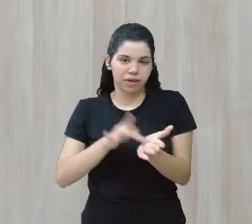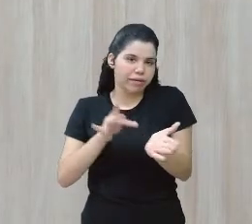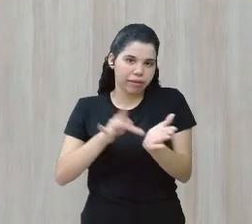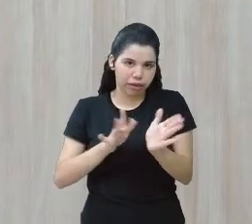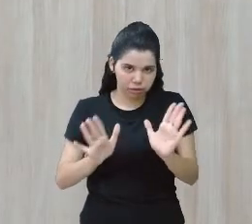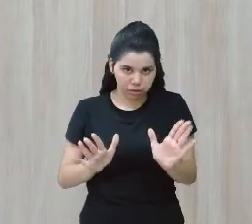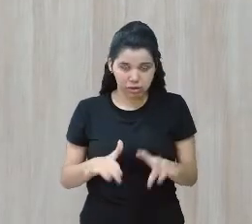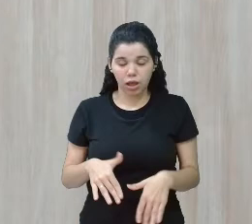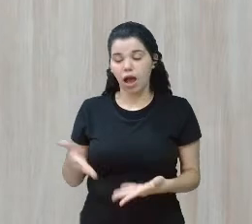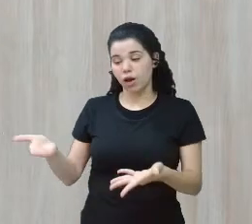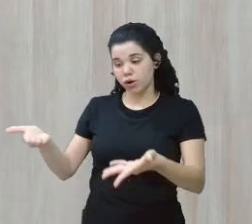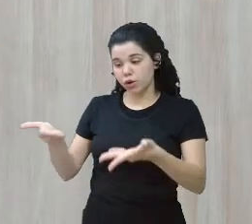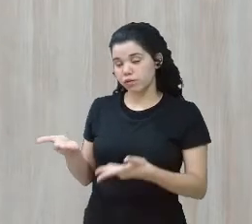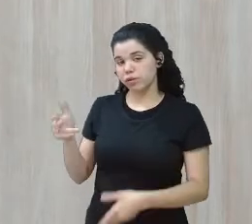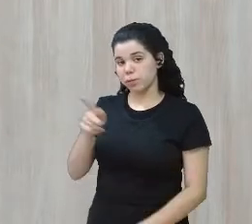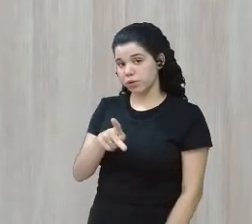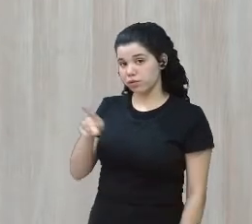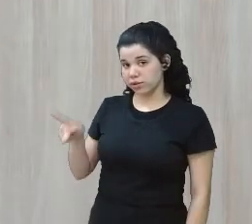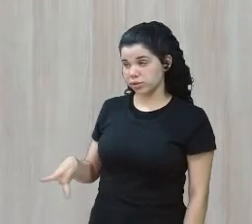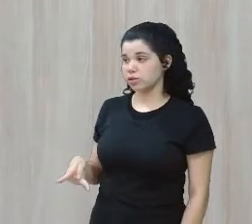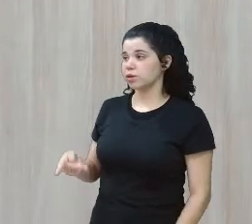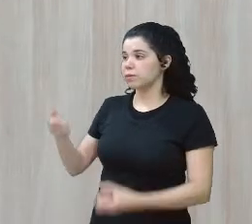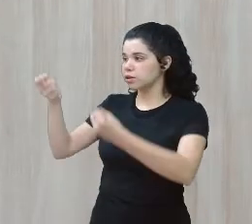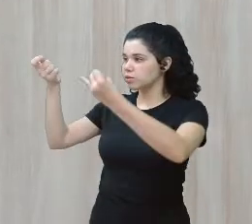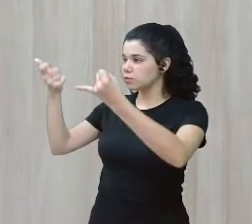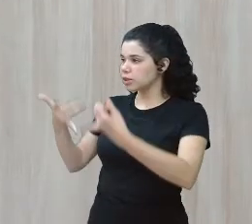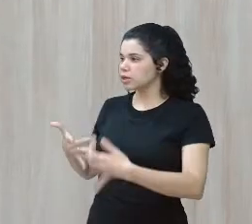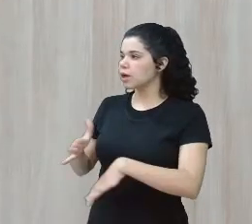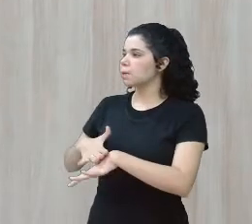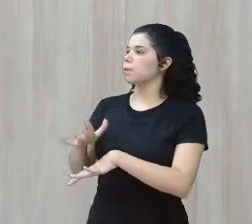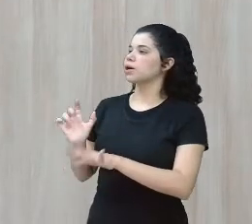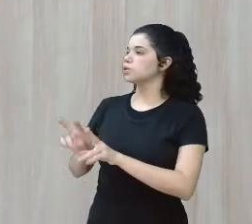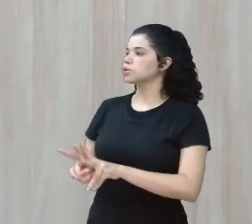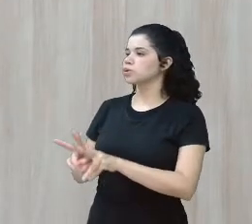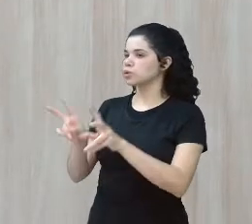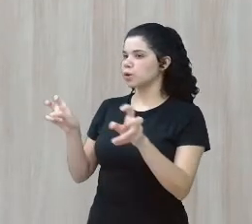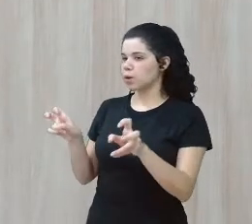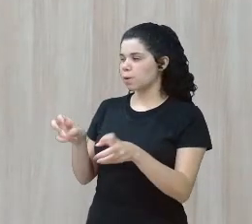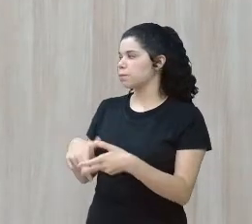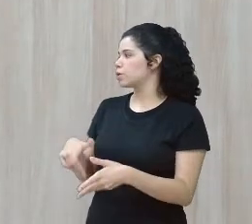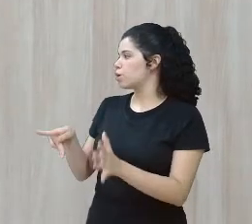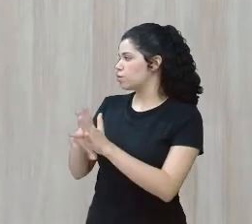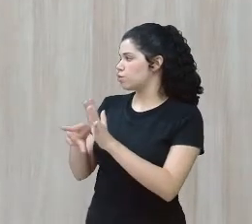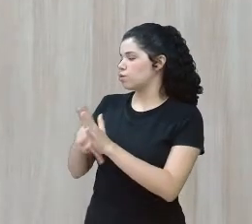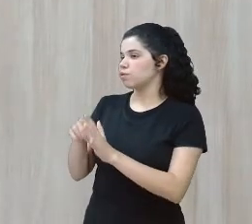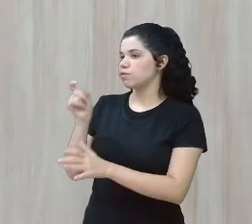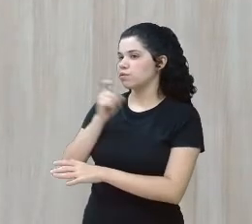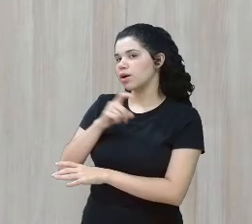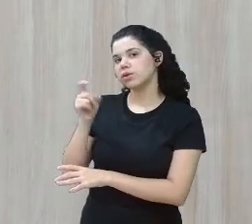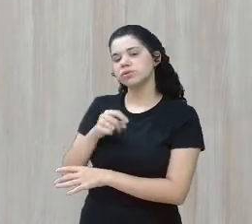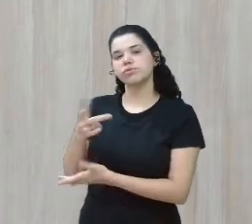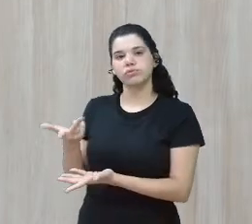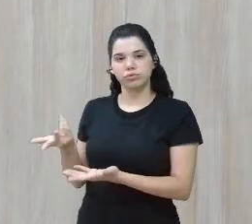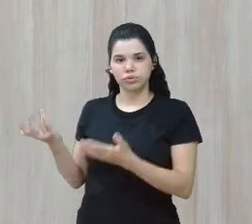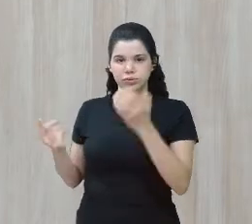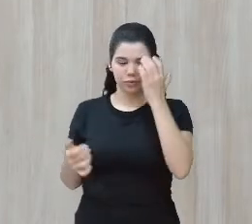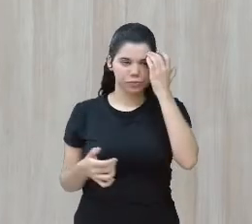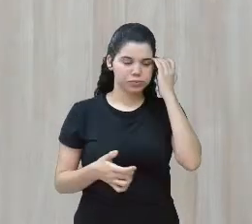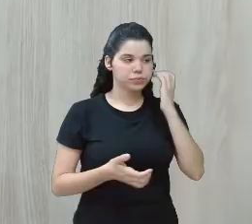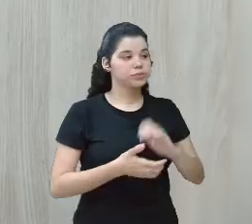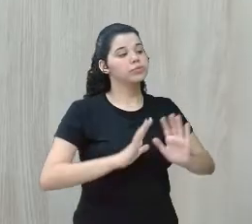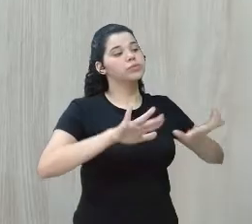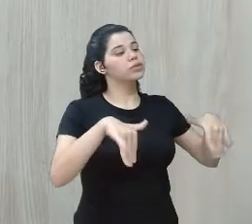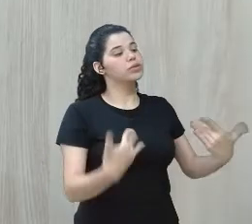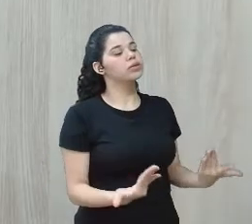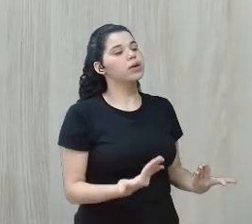chamo a professora Isabel Borges para nos falar um pouquinho sobre esse falso negativo. O que quer dizer aí, professora? Pois